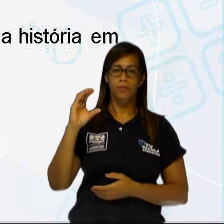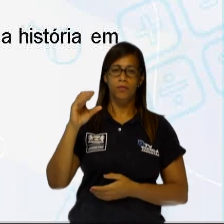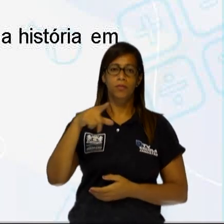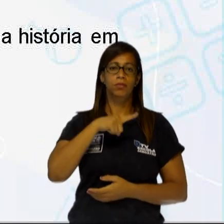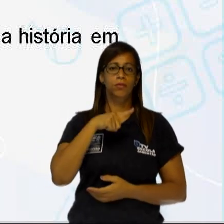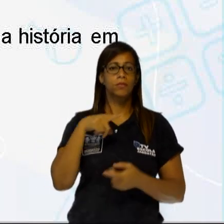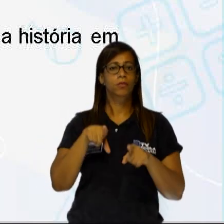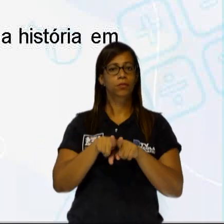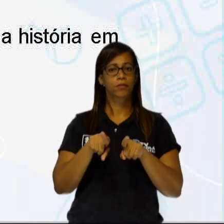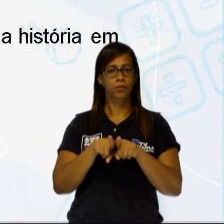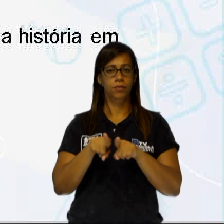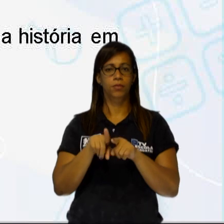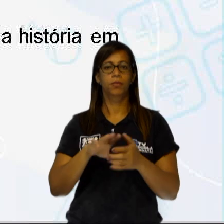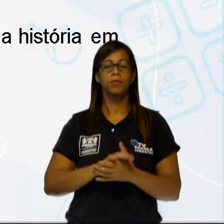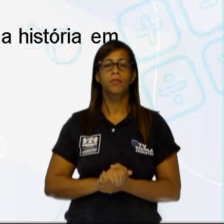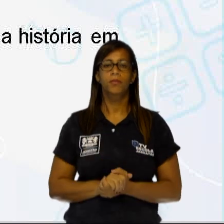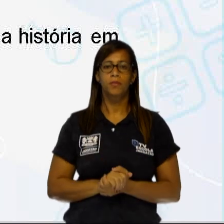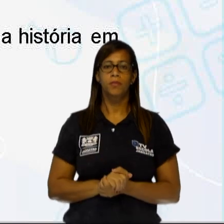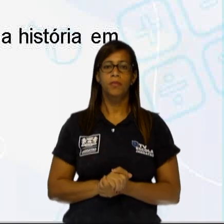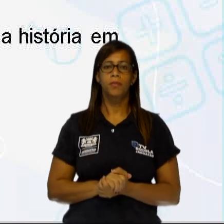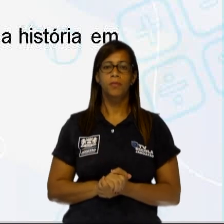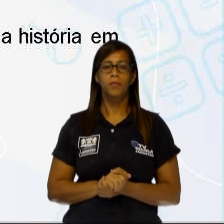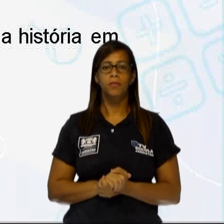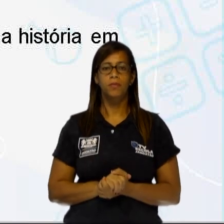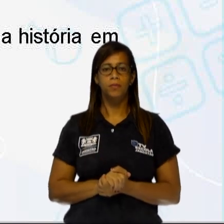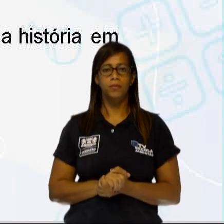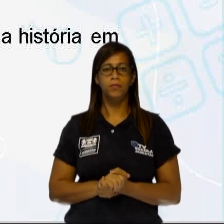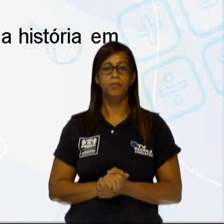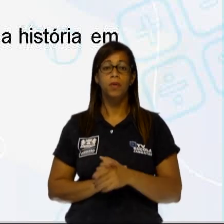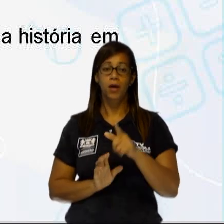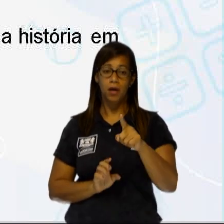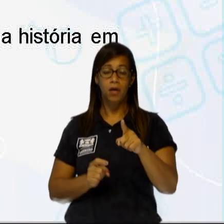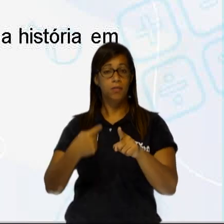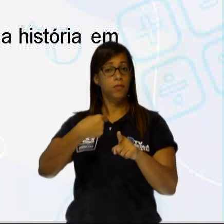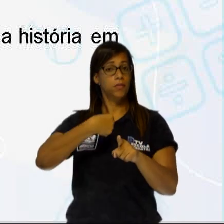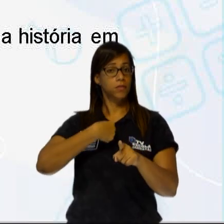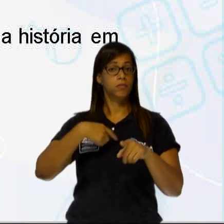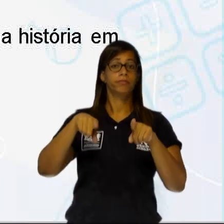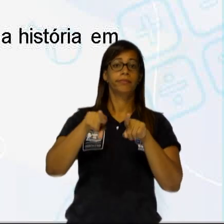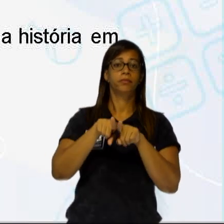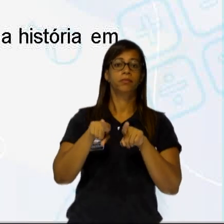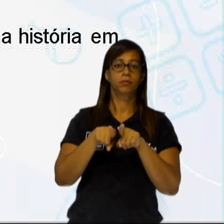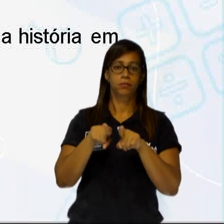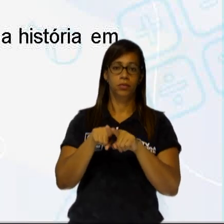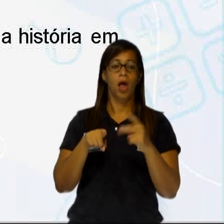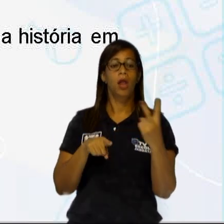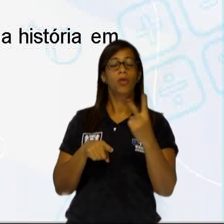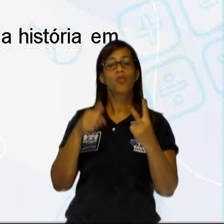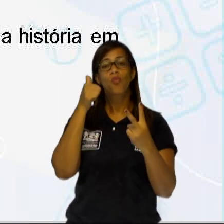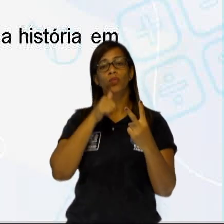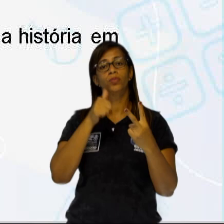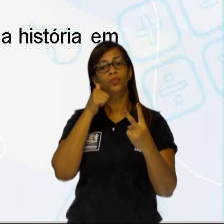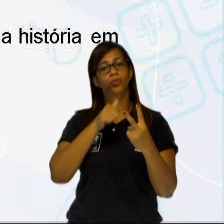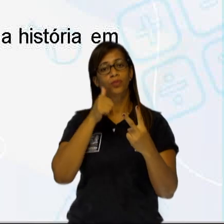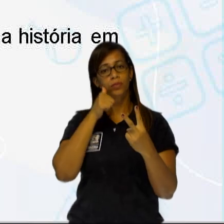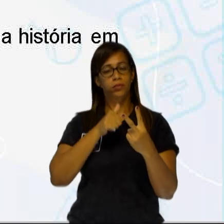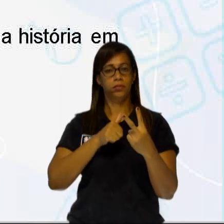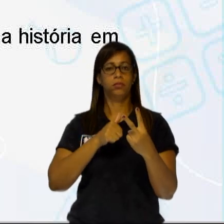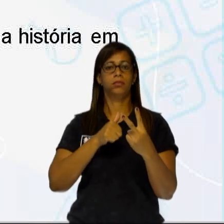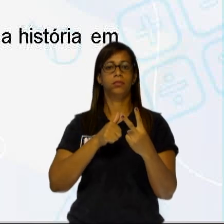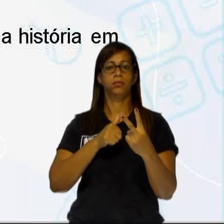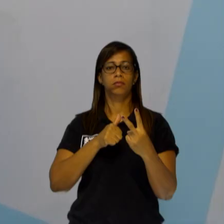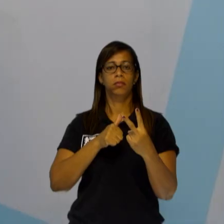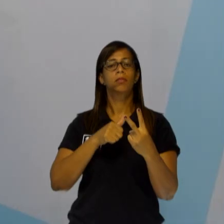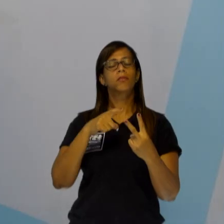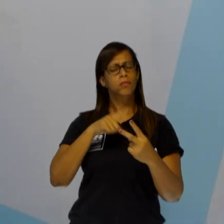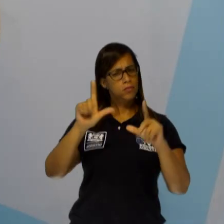seguinte, a analogia entre as pessoas do discurso, ela e eu, e a imagem de duas mulheres centralizada no texto. Certamente a